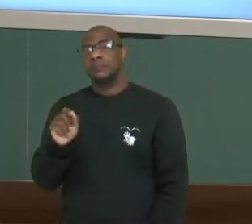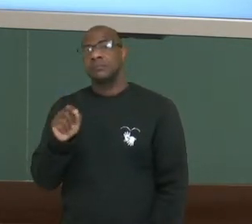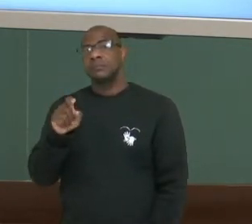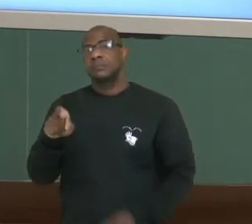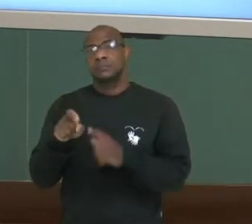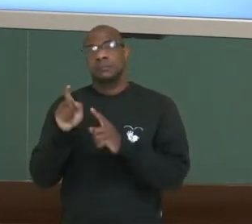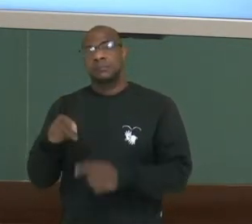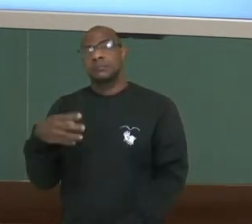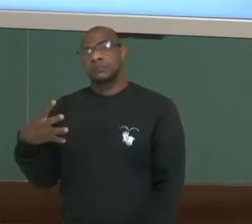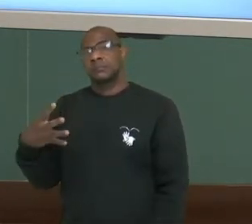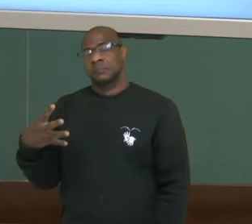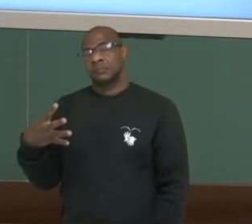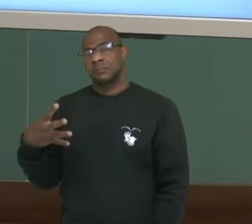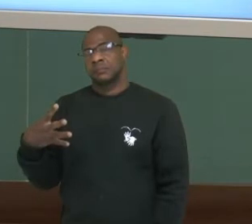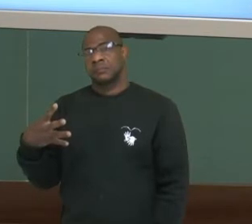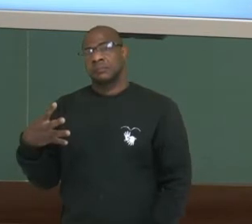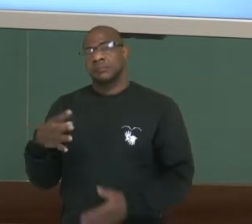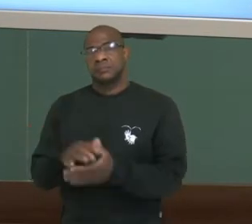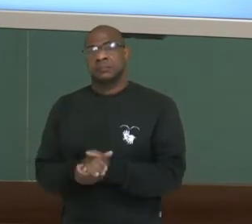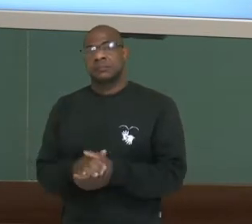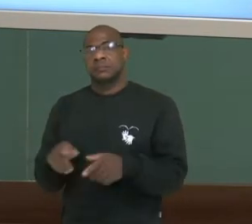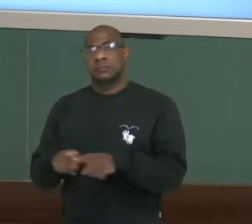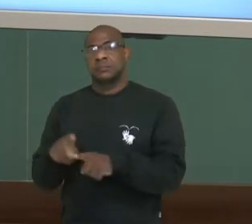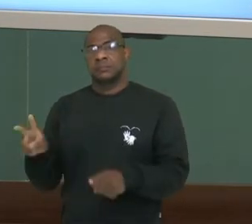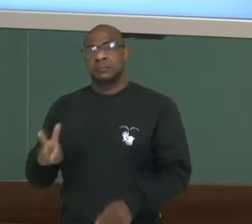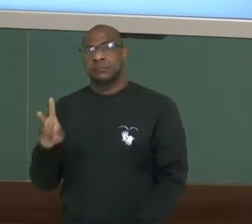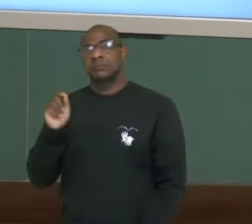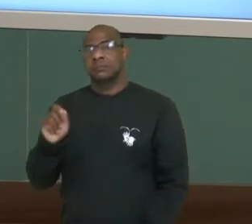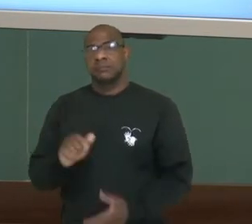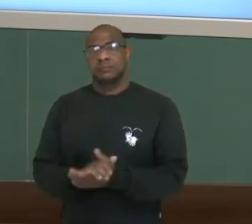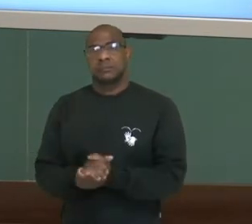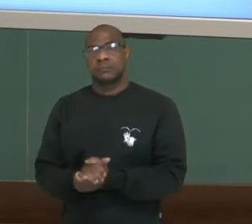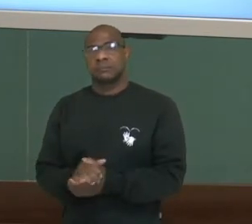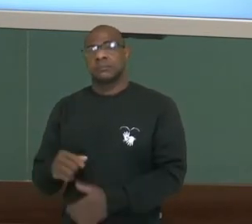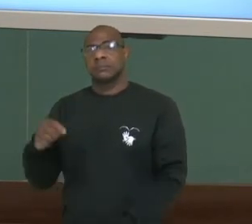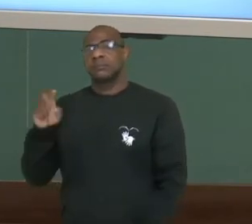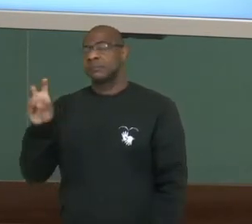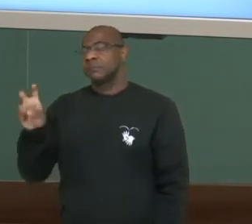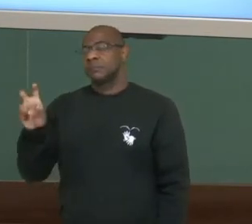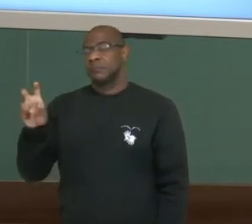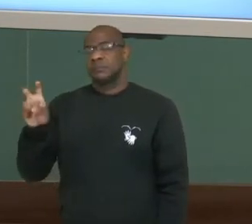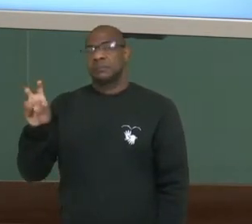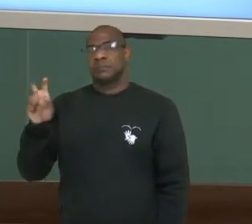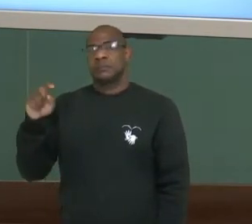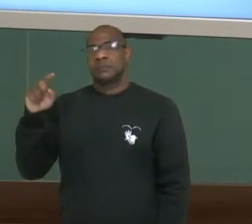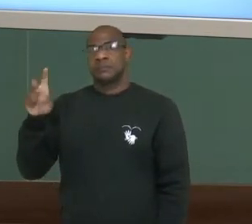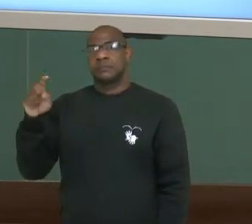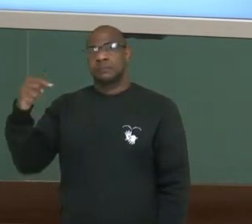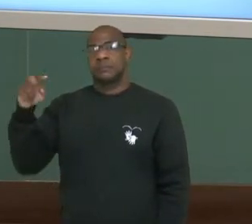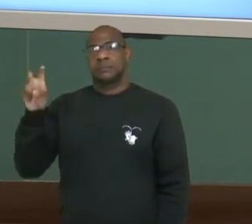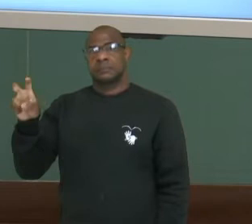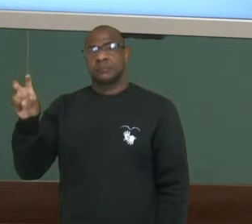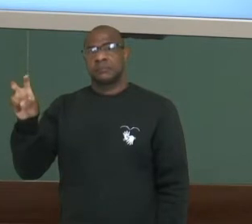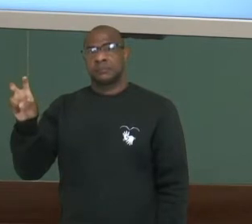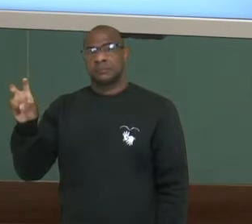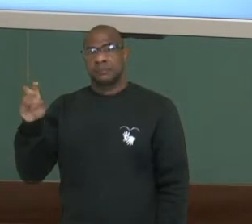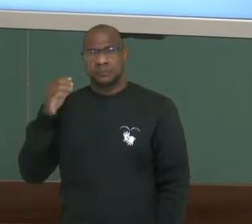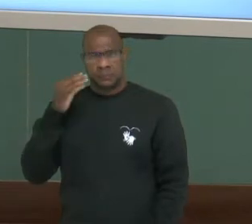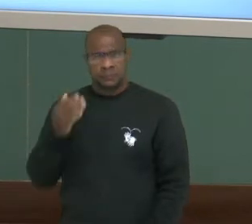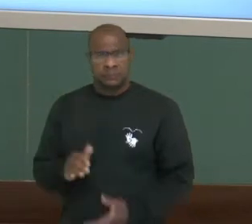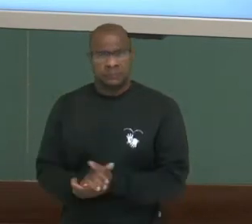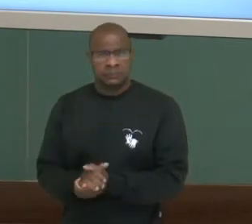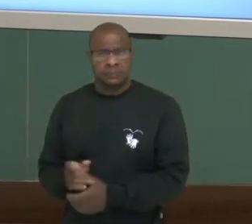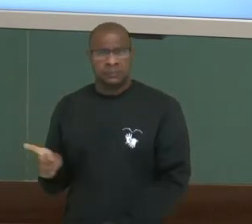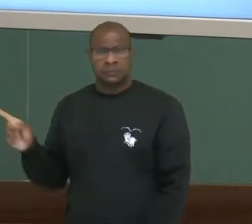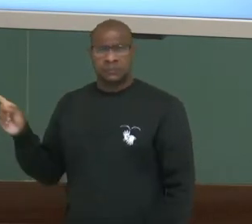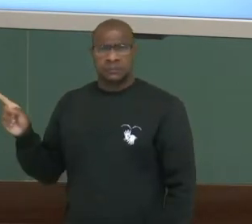que é 4, e o valor da ordenada, que é menos 5 meios. Tranquilo? Ah, professor, eu posso colocar